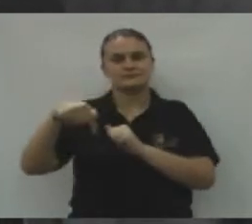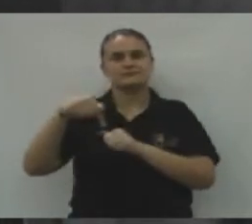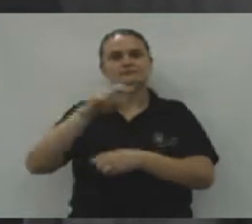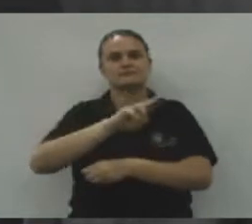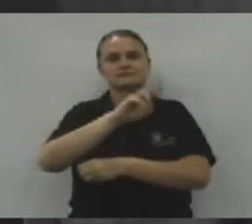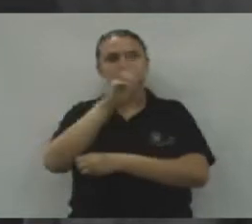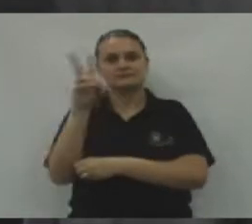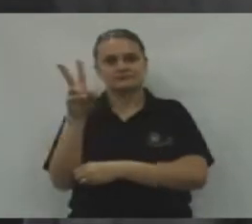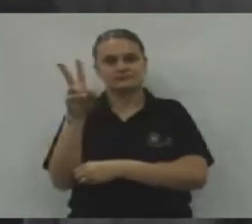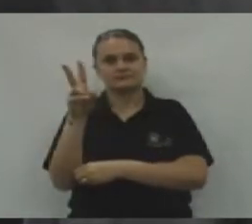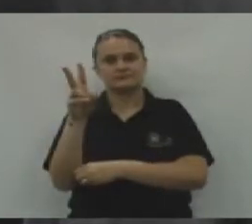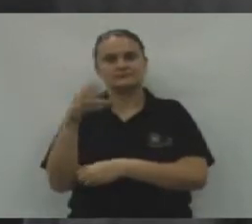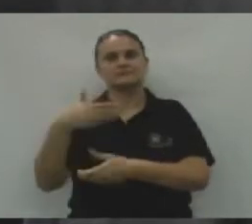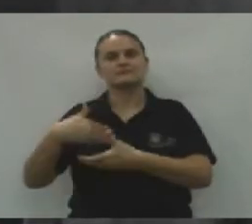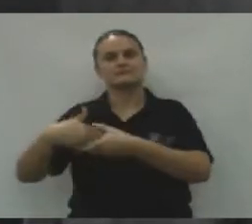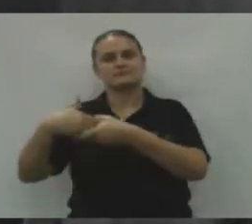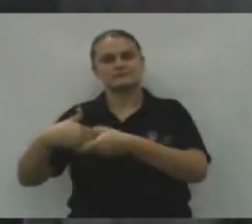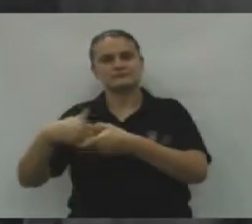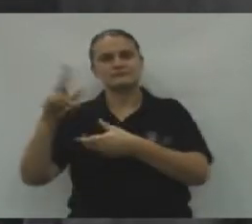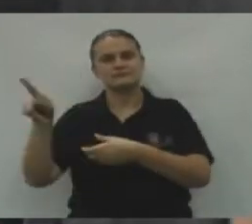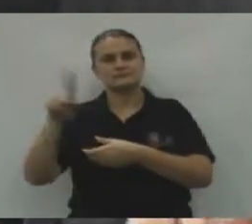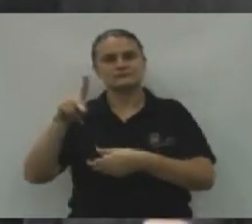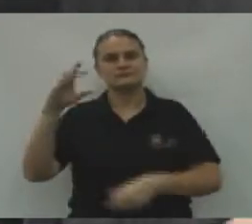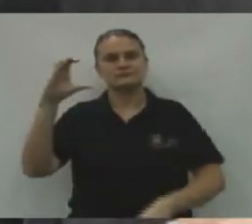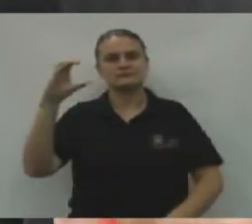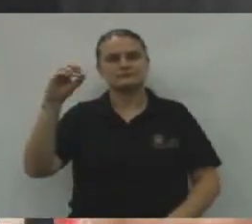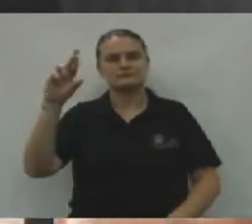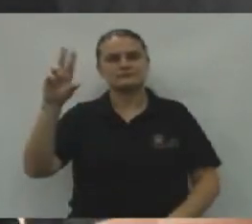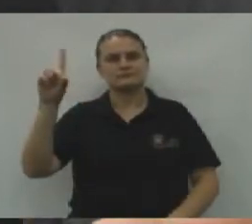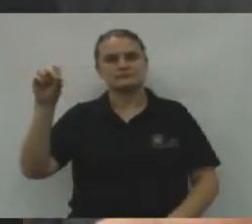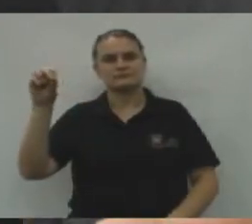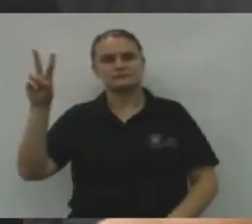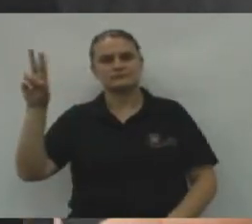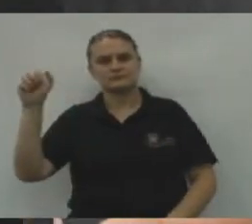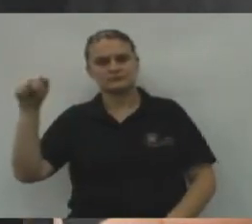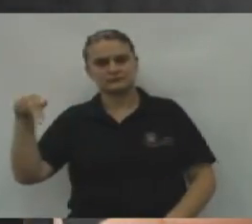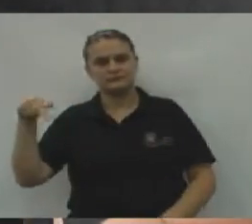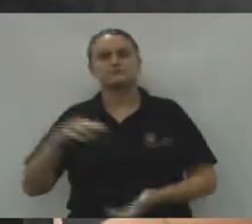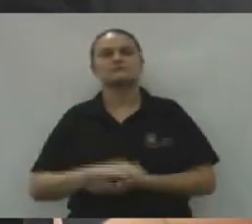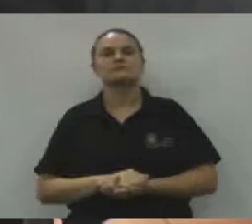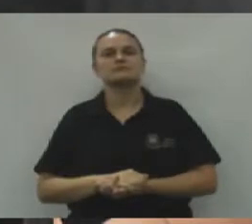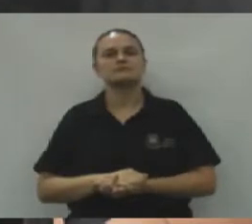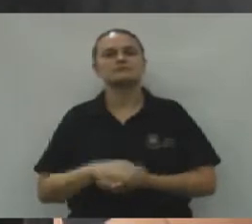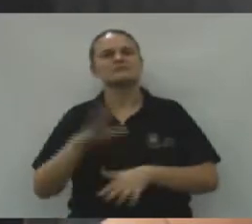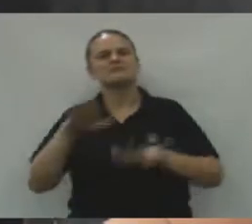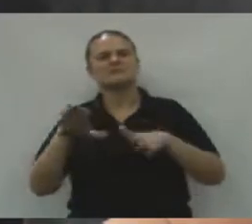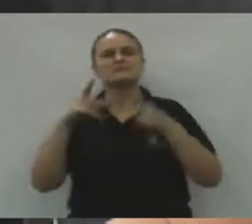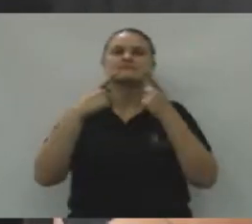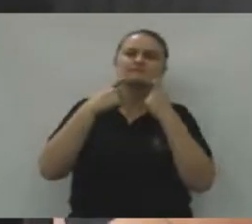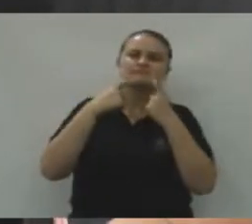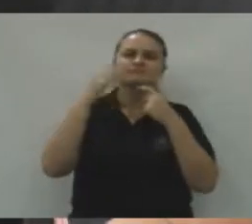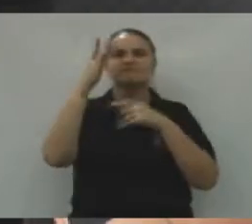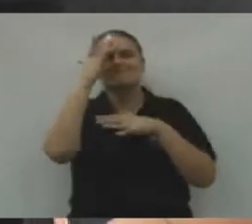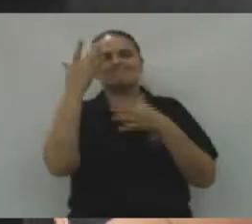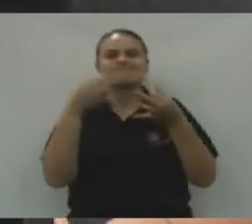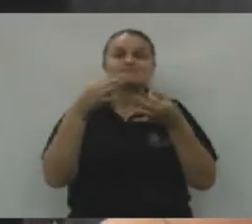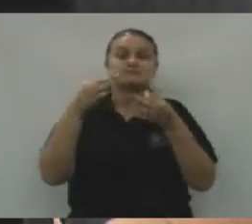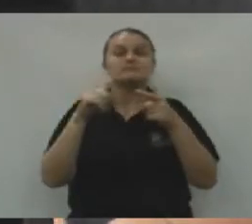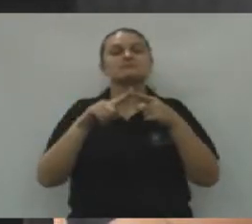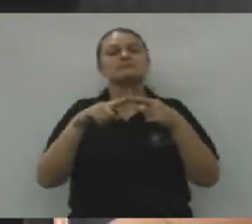através da atuação do Cordovan, que, de forma criticado, conturbado,